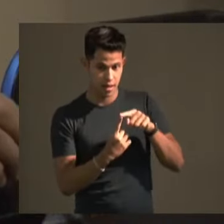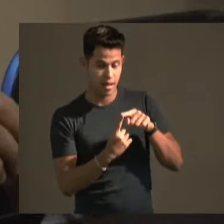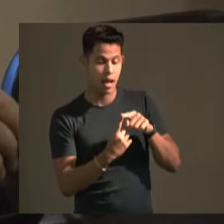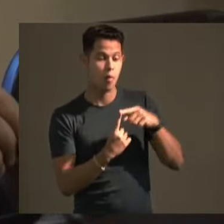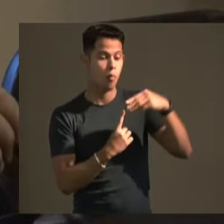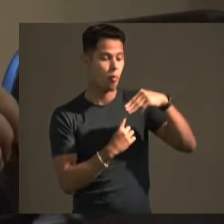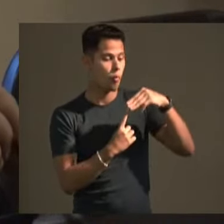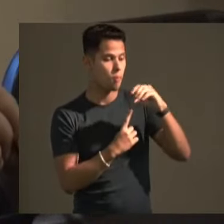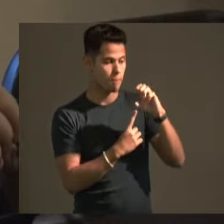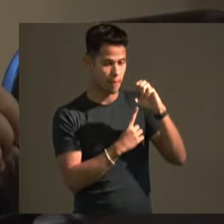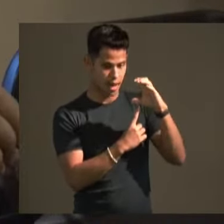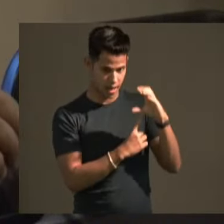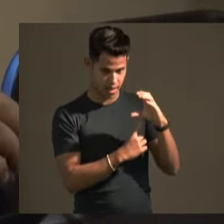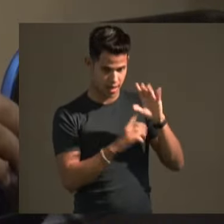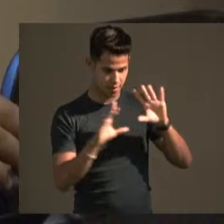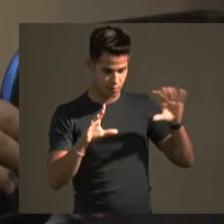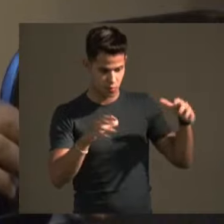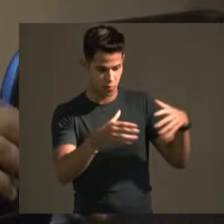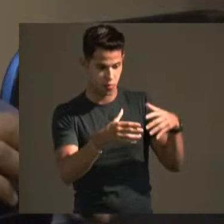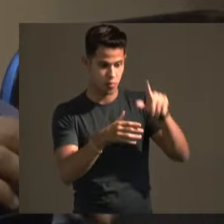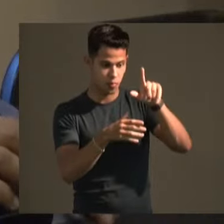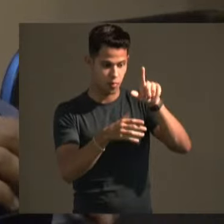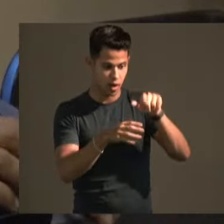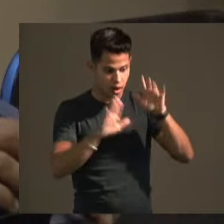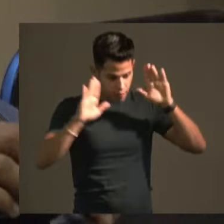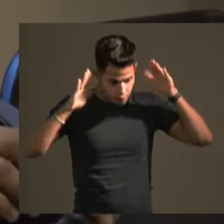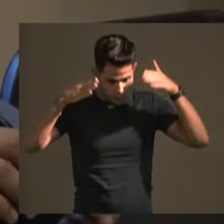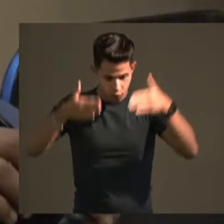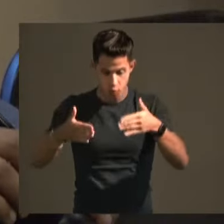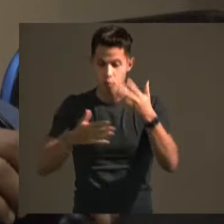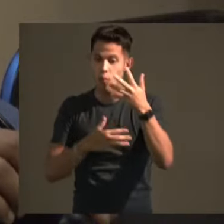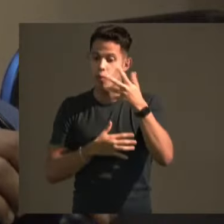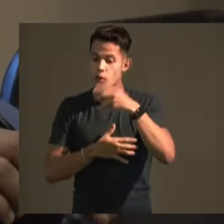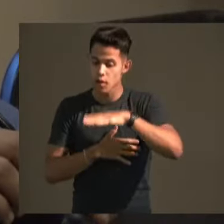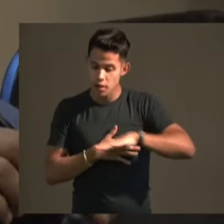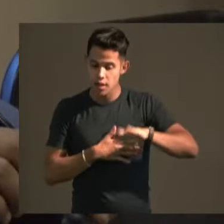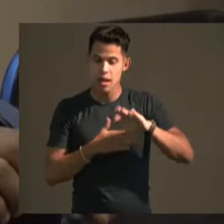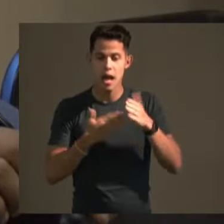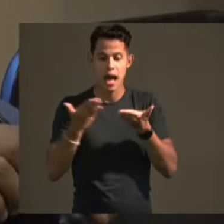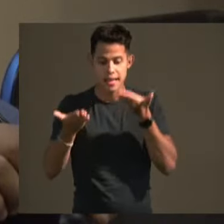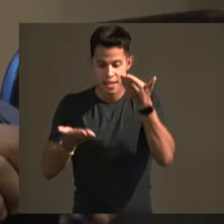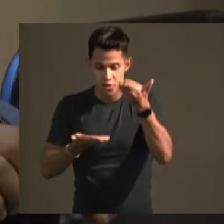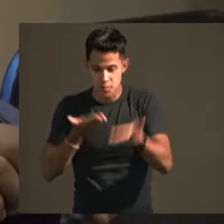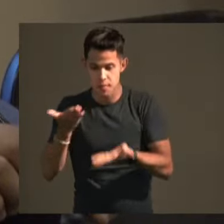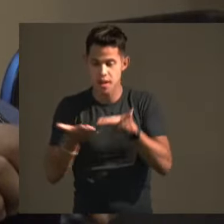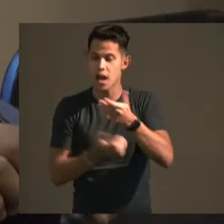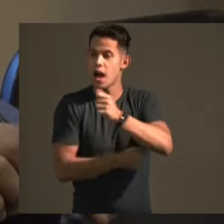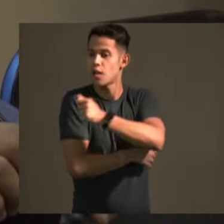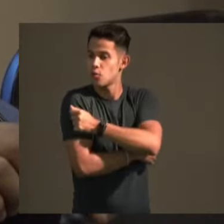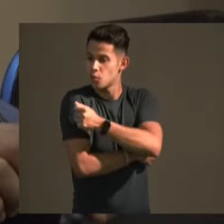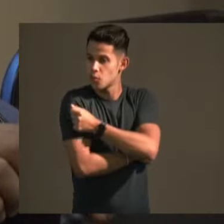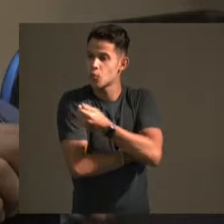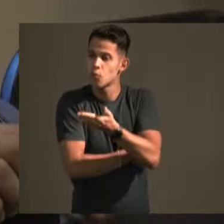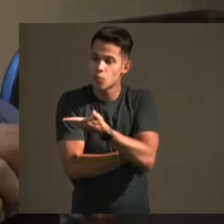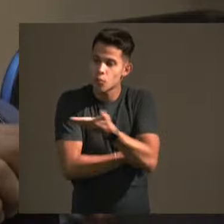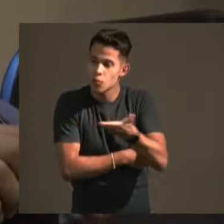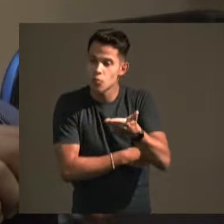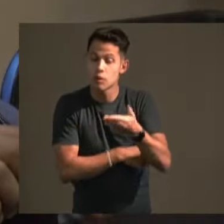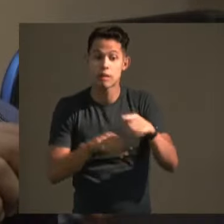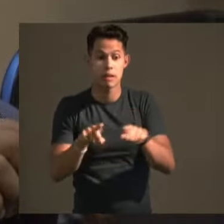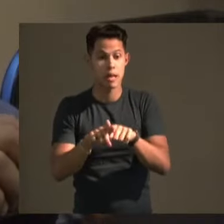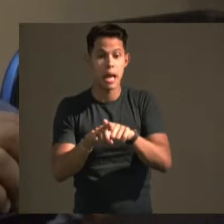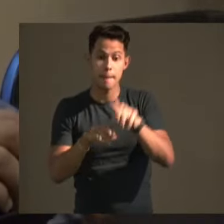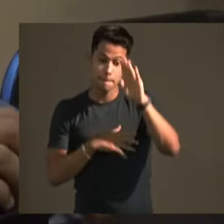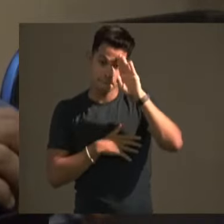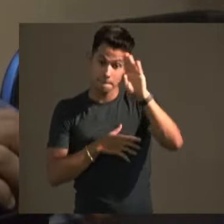MEC serão para crianças, para o atendimento aos estudantes, né? Principalmente aí as crianças